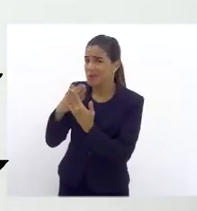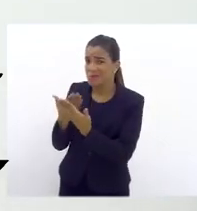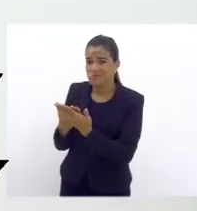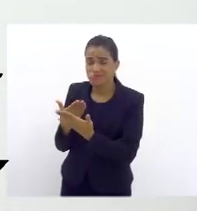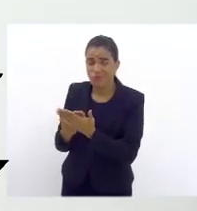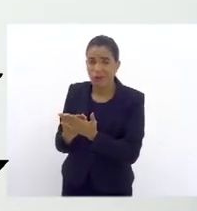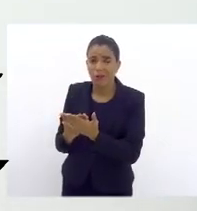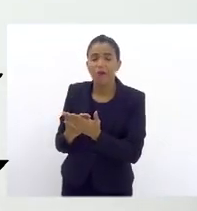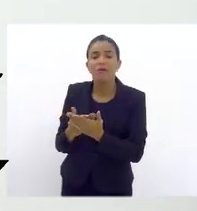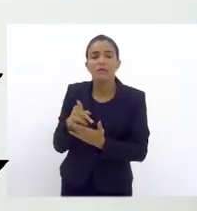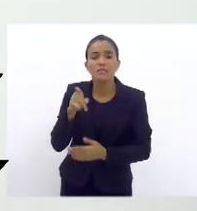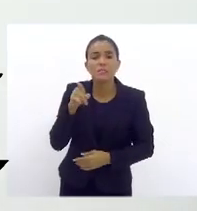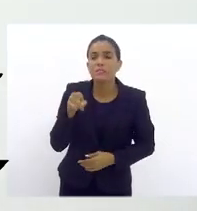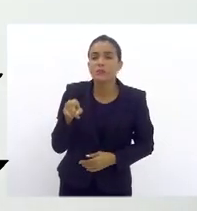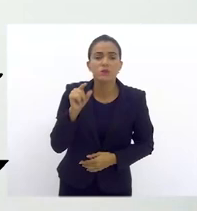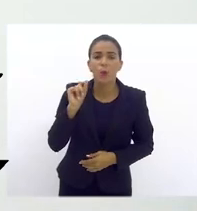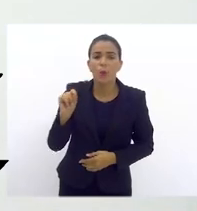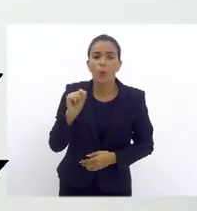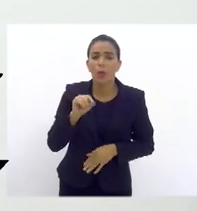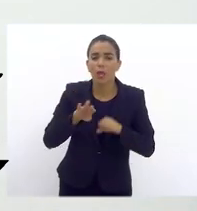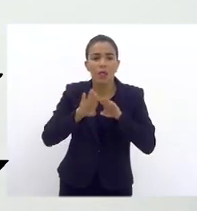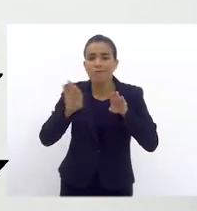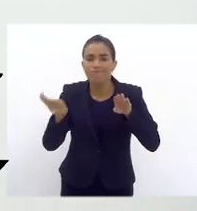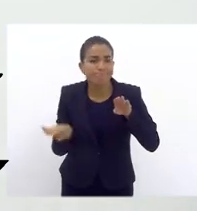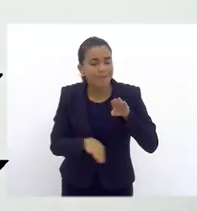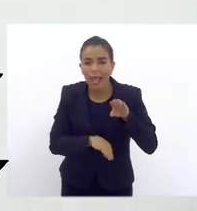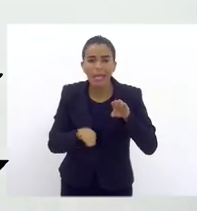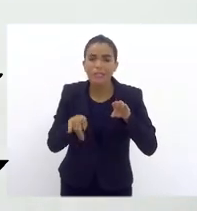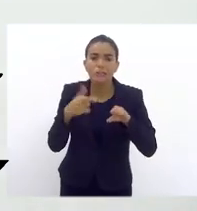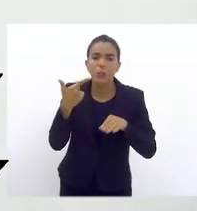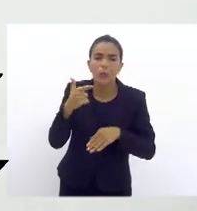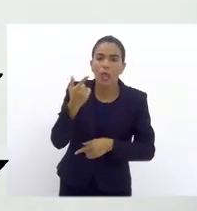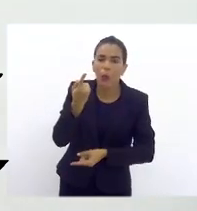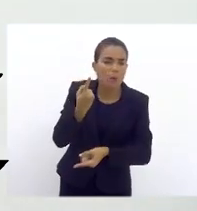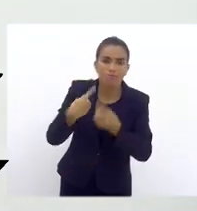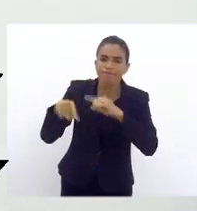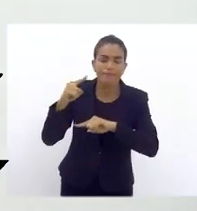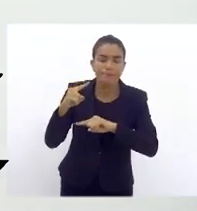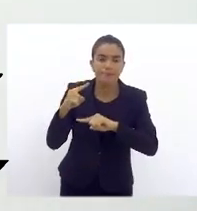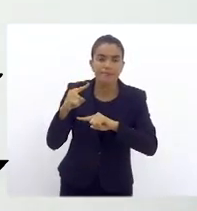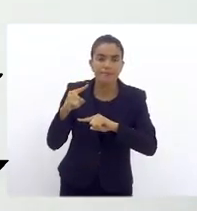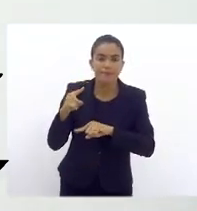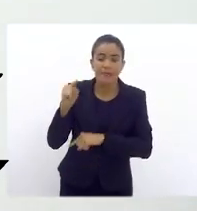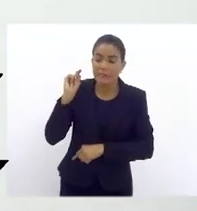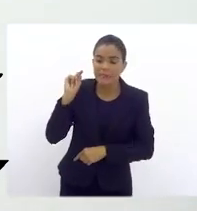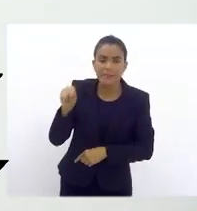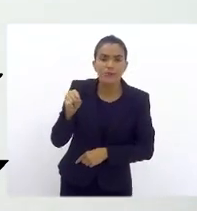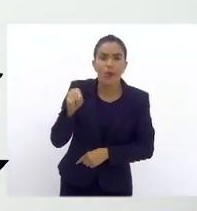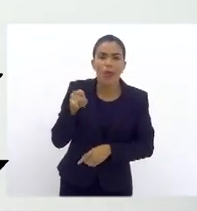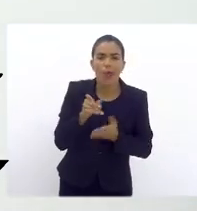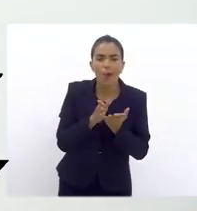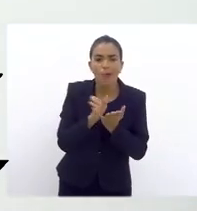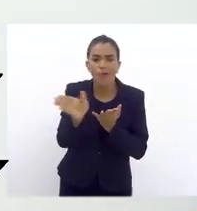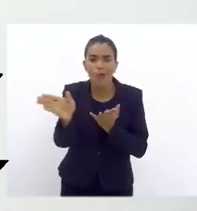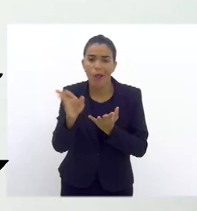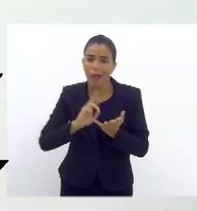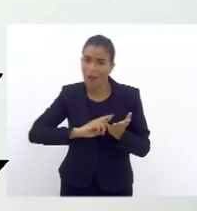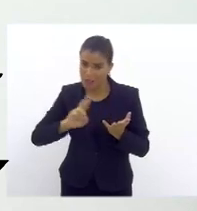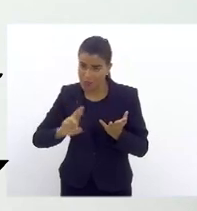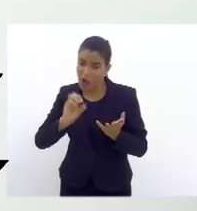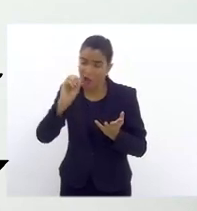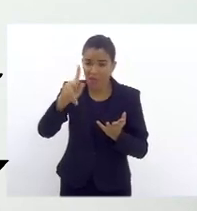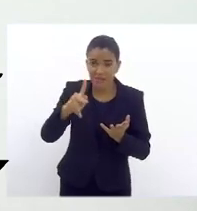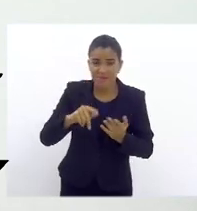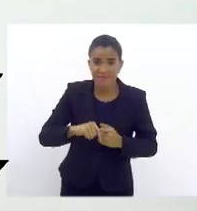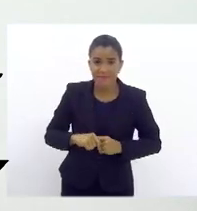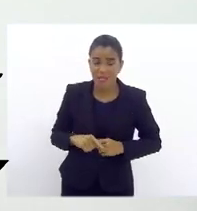isso é impotência isso é um da irreparável nós estamos falando de um viés que é religioso Ok